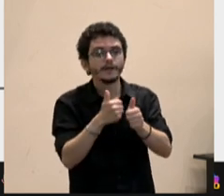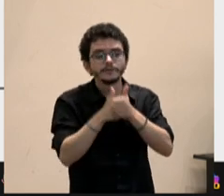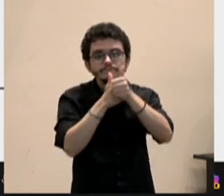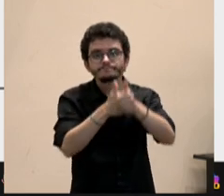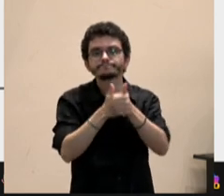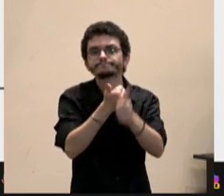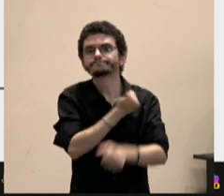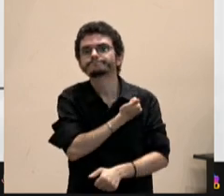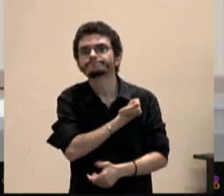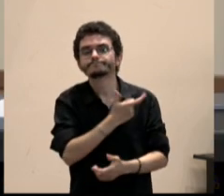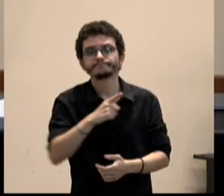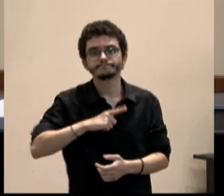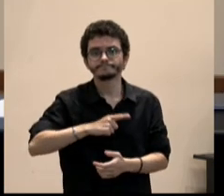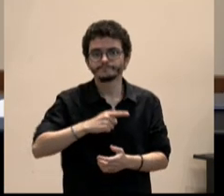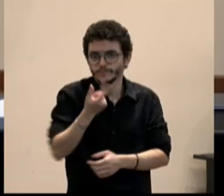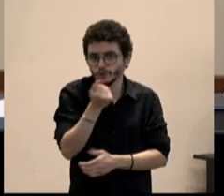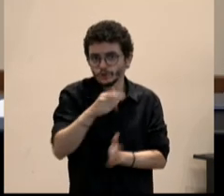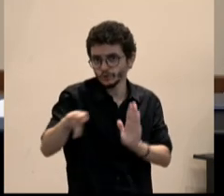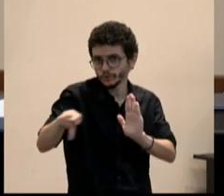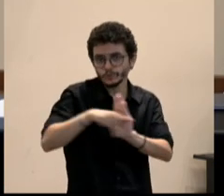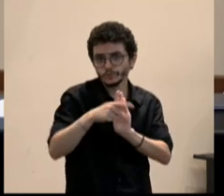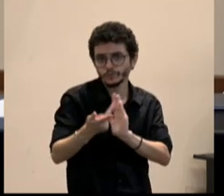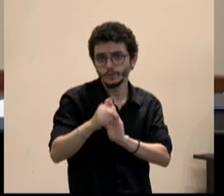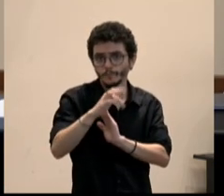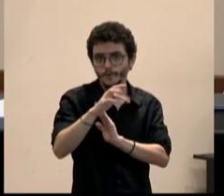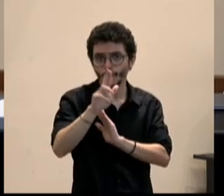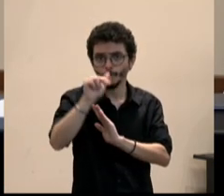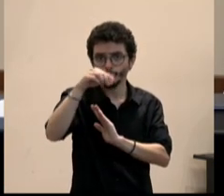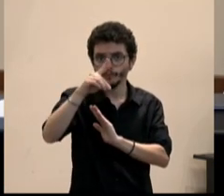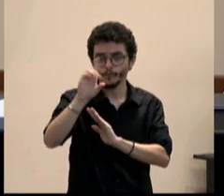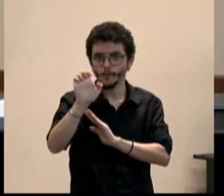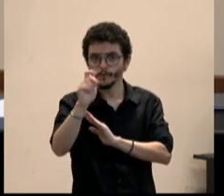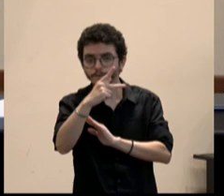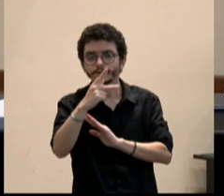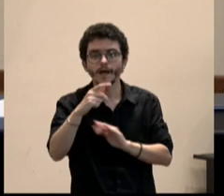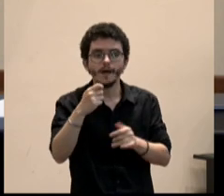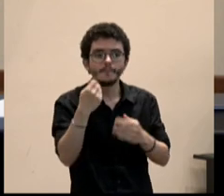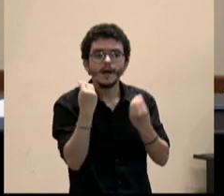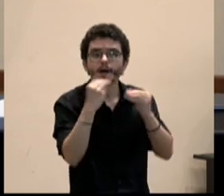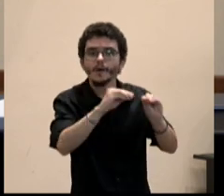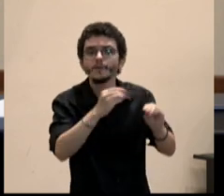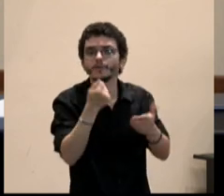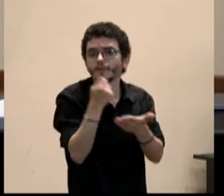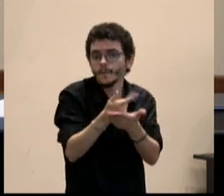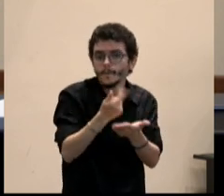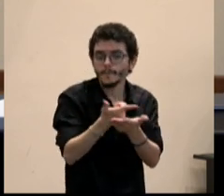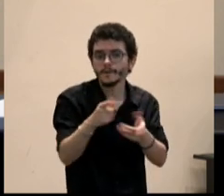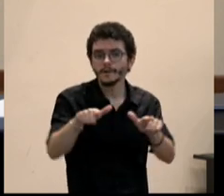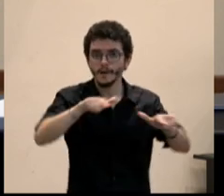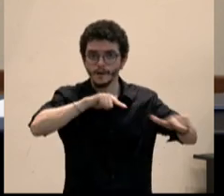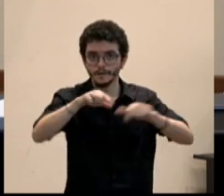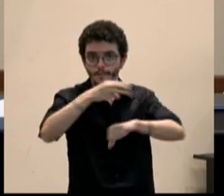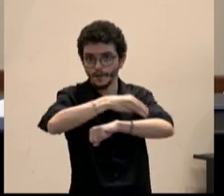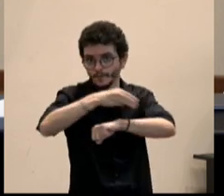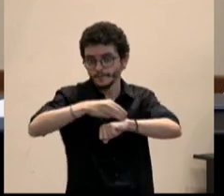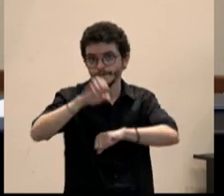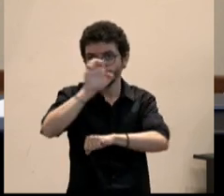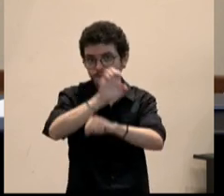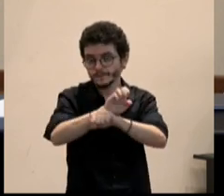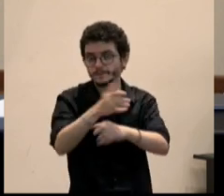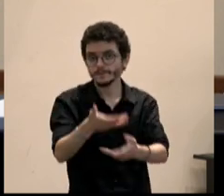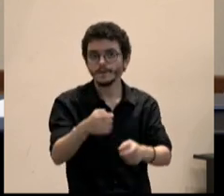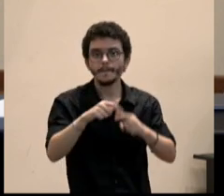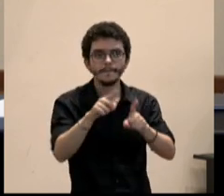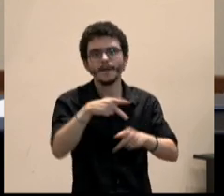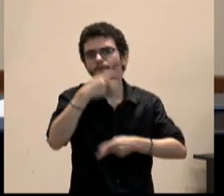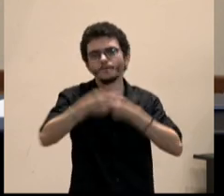tem grana do próprio Fundeb para colocar na folha de pagamento, na carreira do magistério estadual. Mas eu não